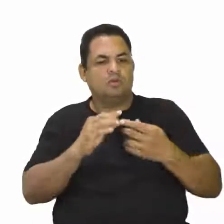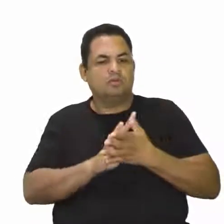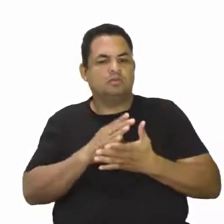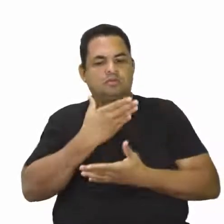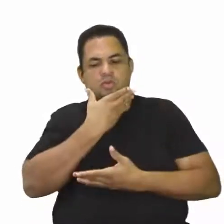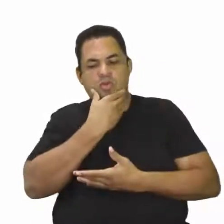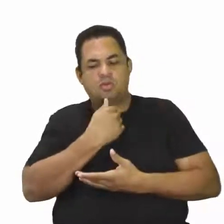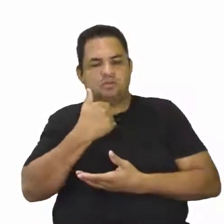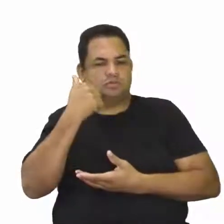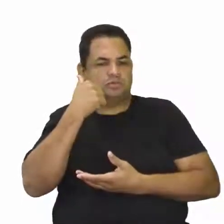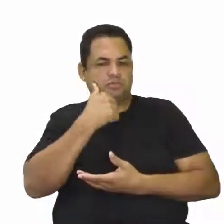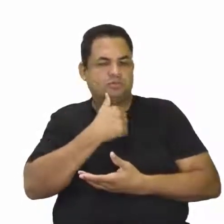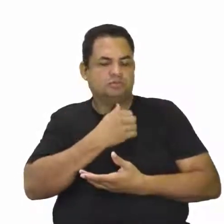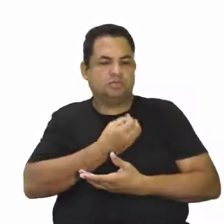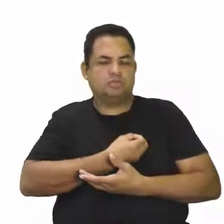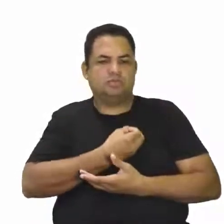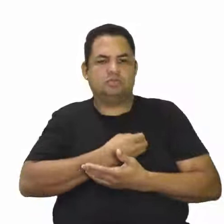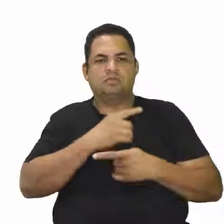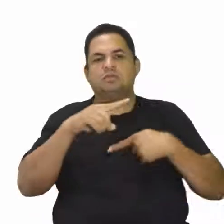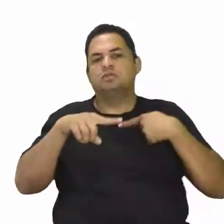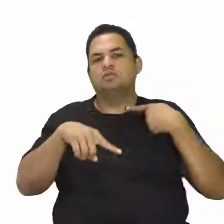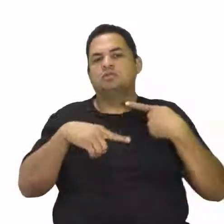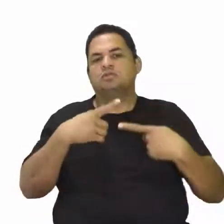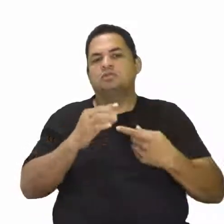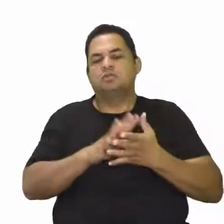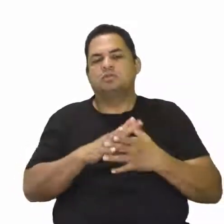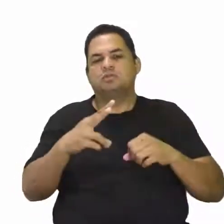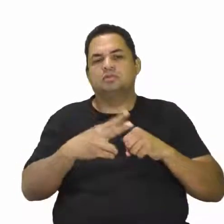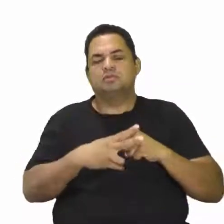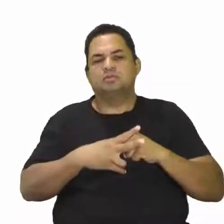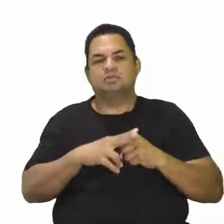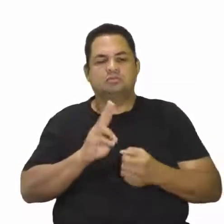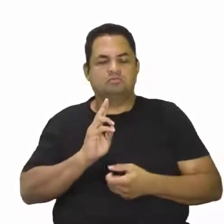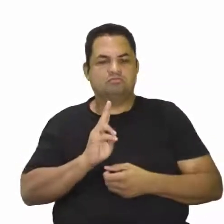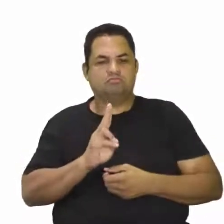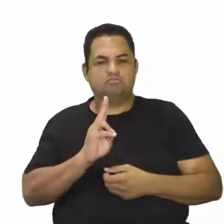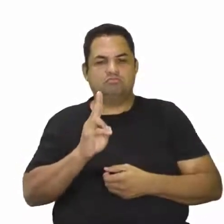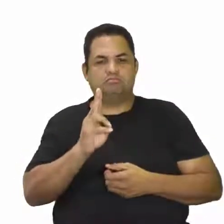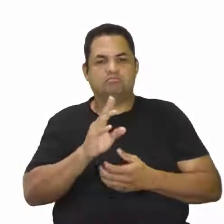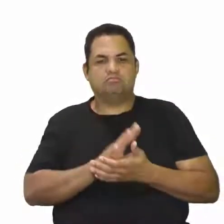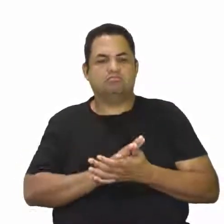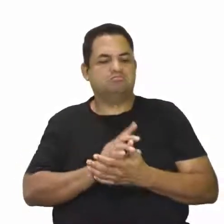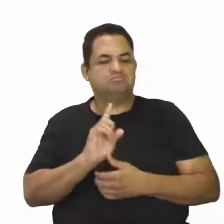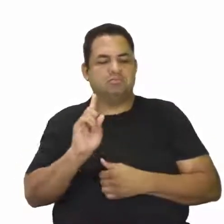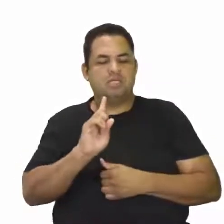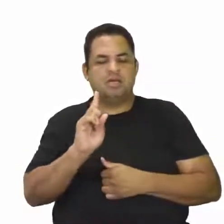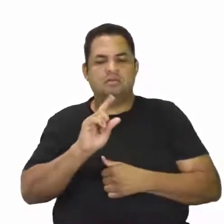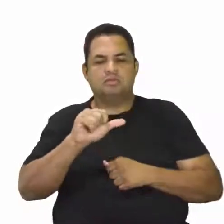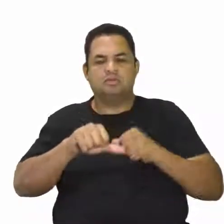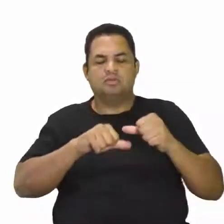e número, ou depois dos verbos, permanecendo de forma invariável.